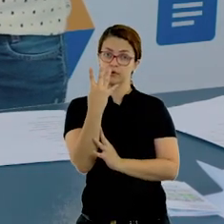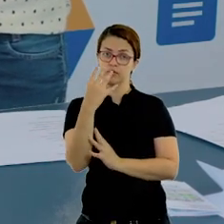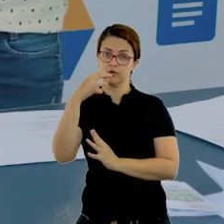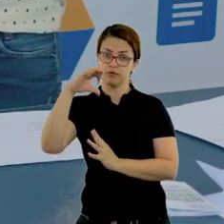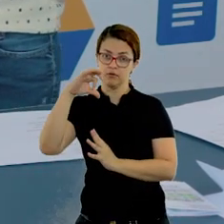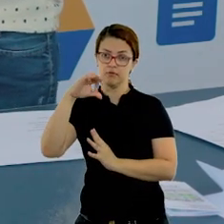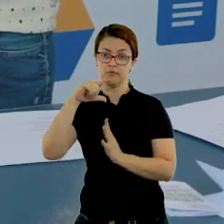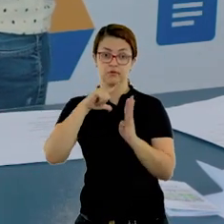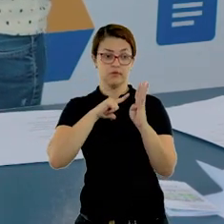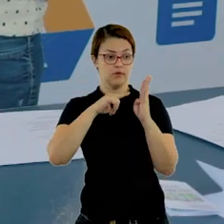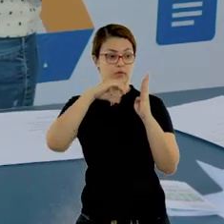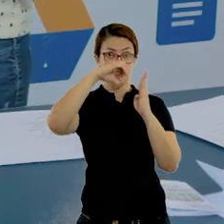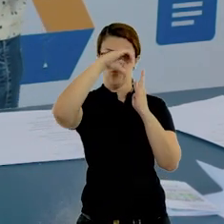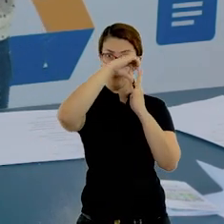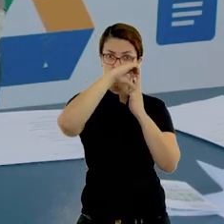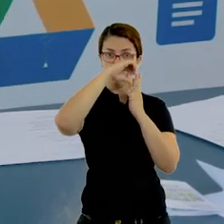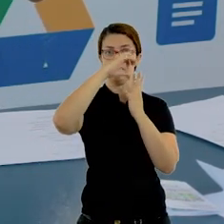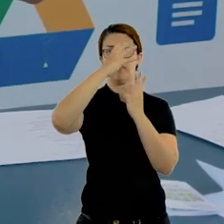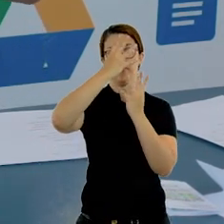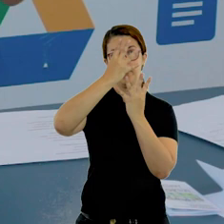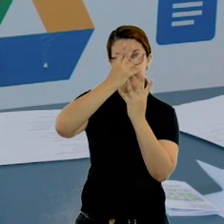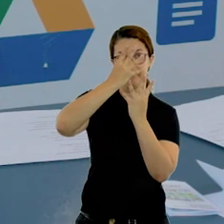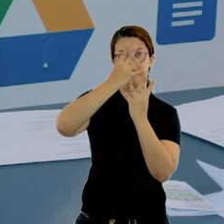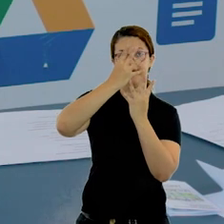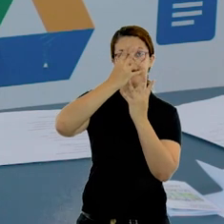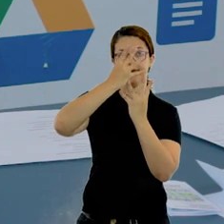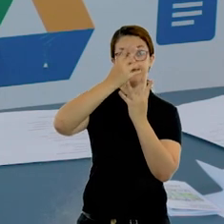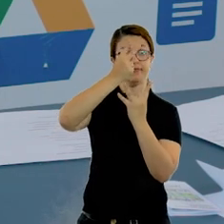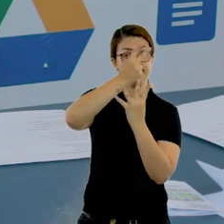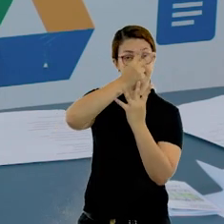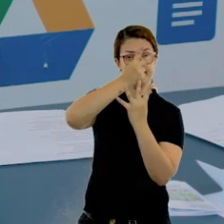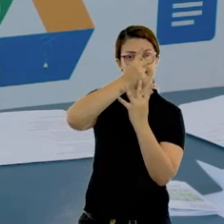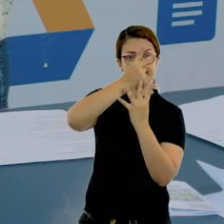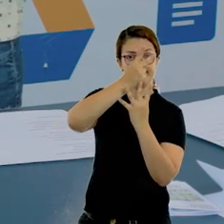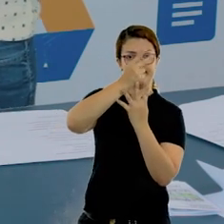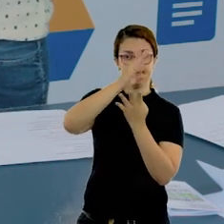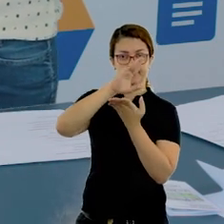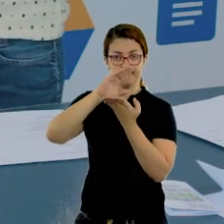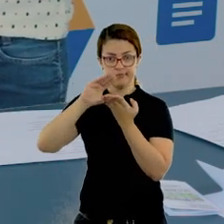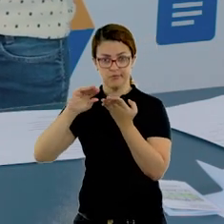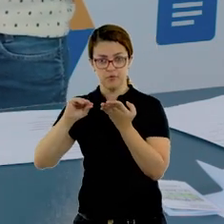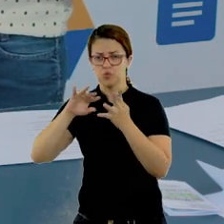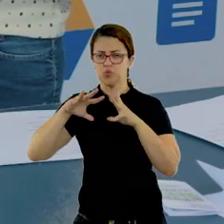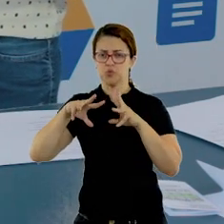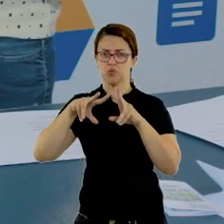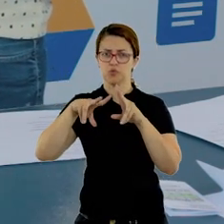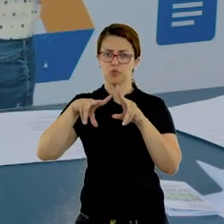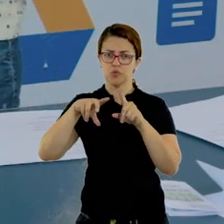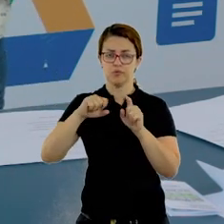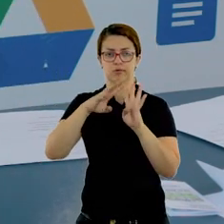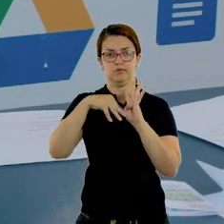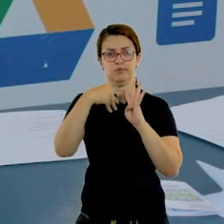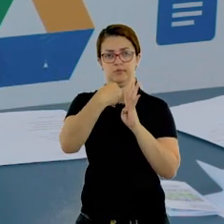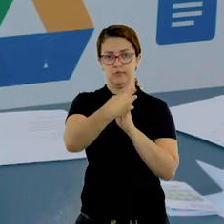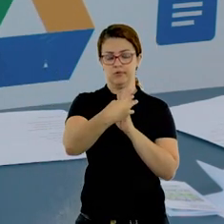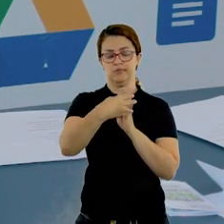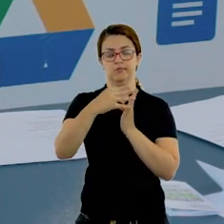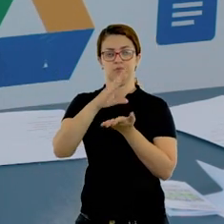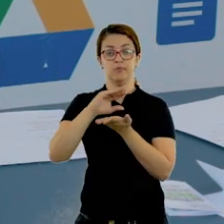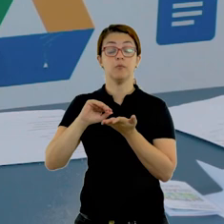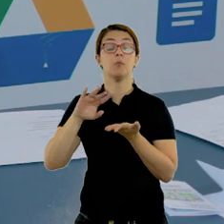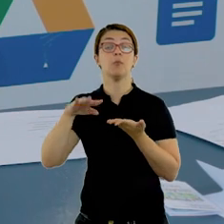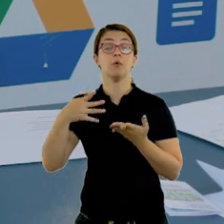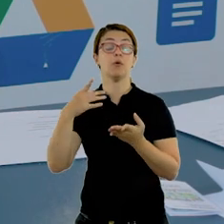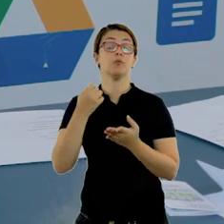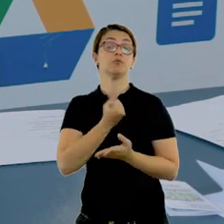número 249. Eu tenho 9 na unidade, 4 na dezena e 2 na centena. Vocês deverão fazer isso com todo o restante